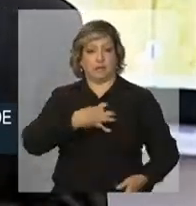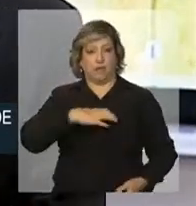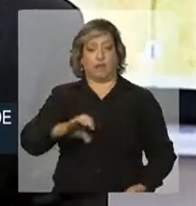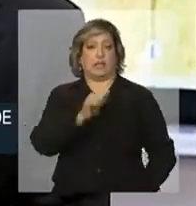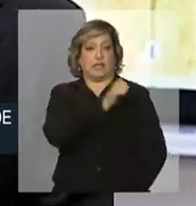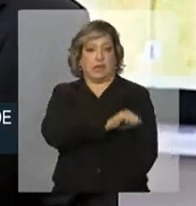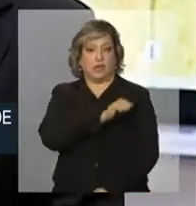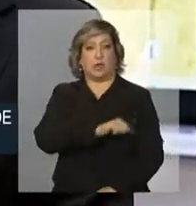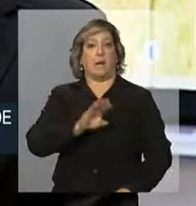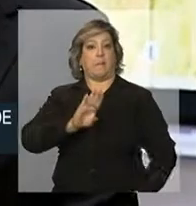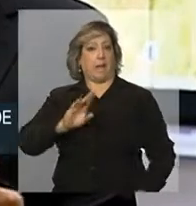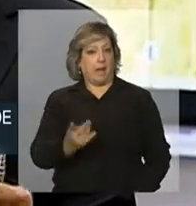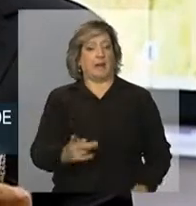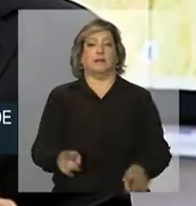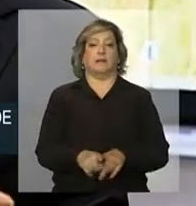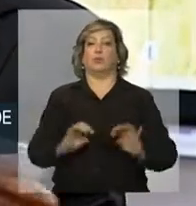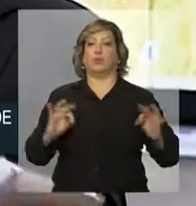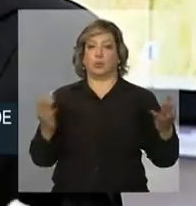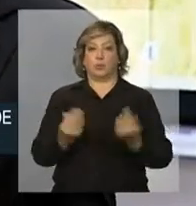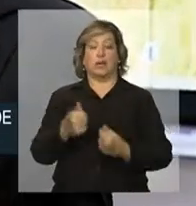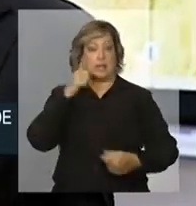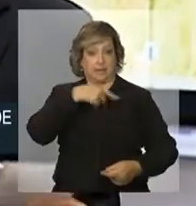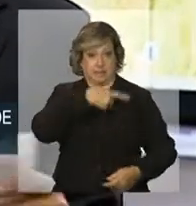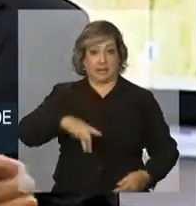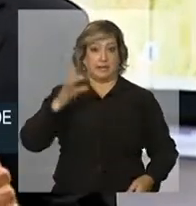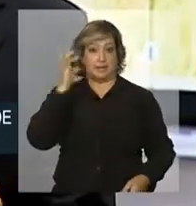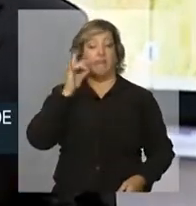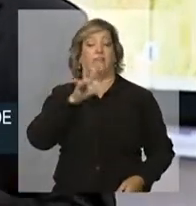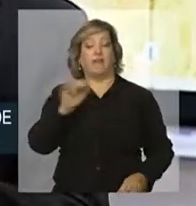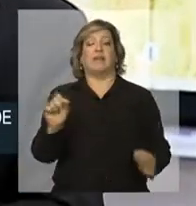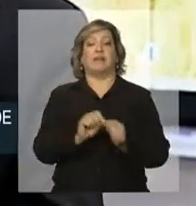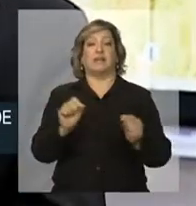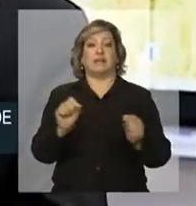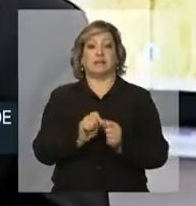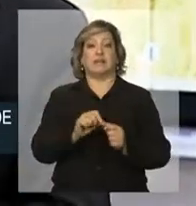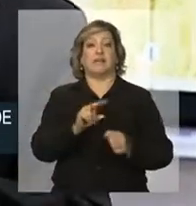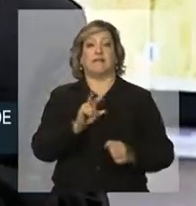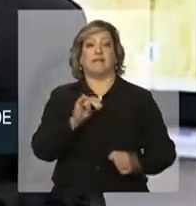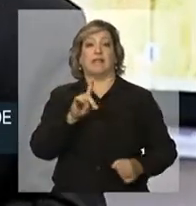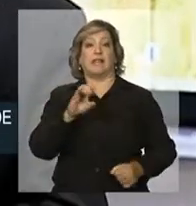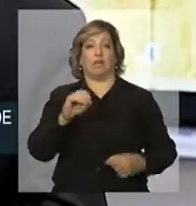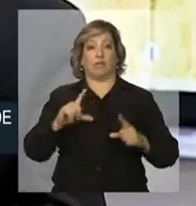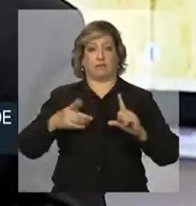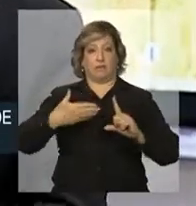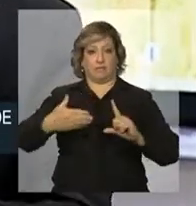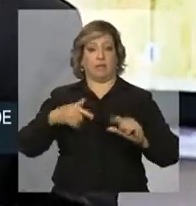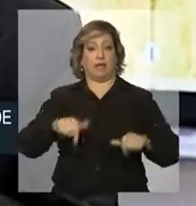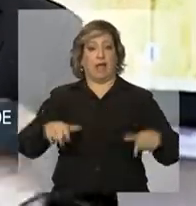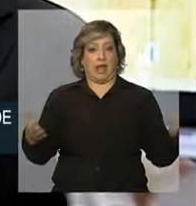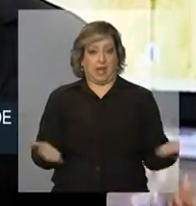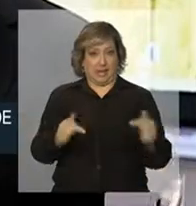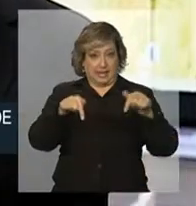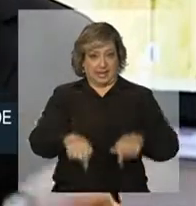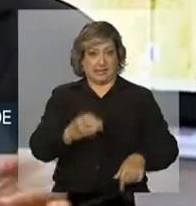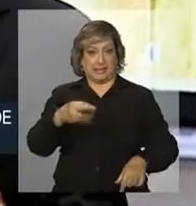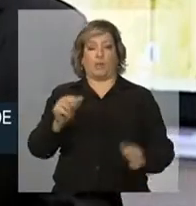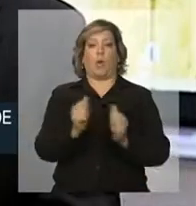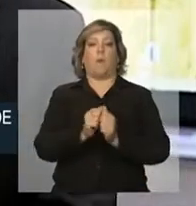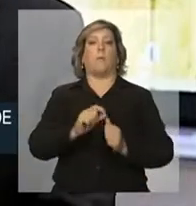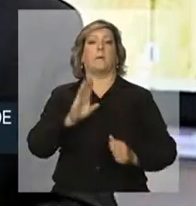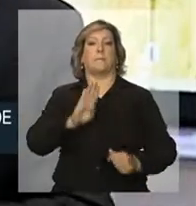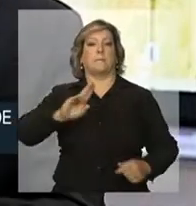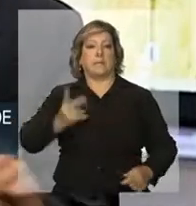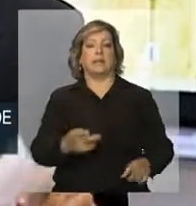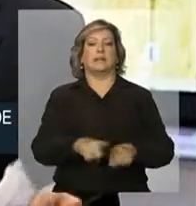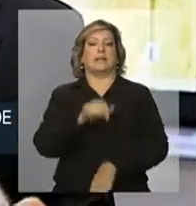de Janeiro e Belo Horizonte a presidenta Dilma Rousseff vai fazer uma vídeoconferência aqui nesse centro com Belo Horizonte e